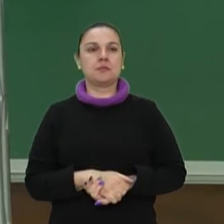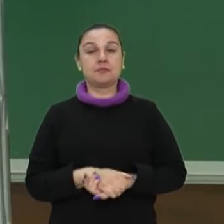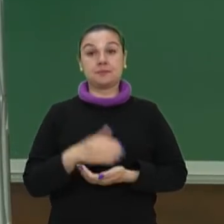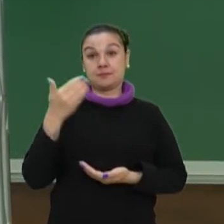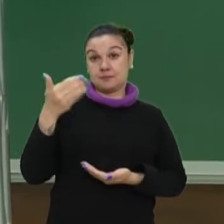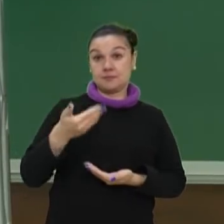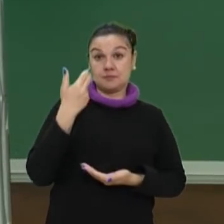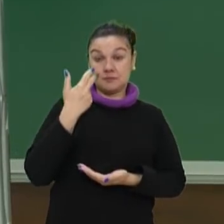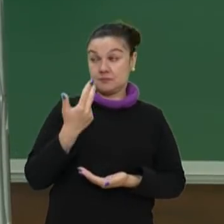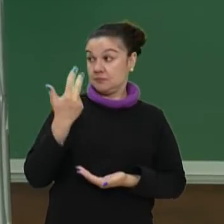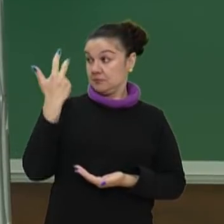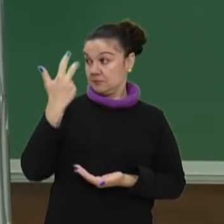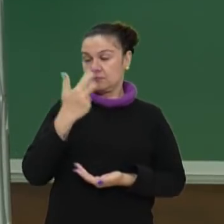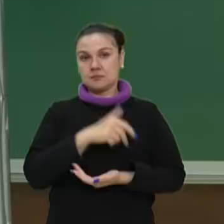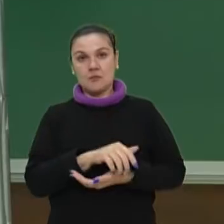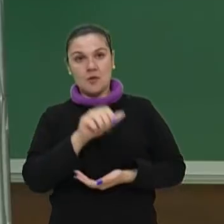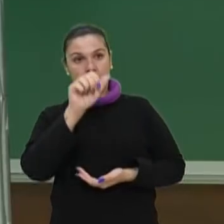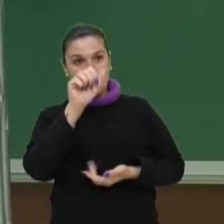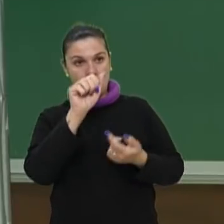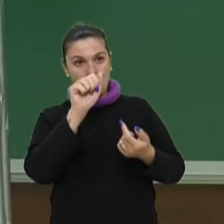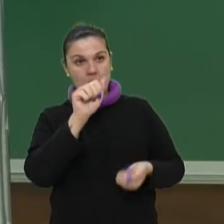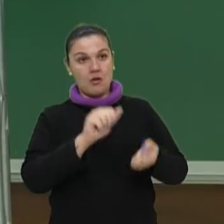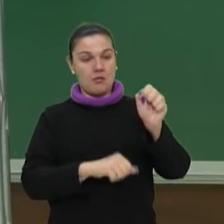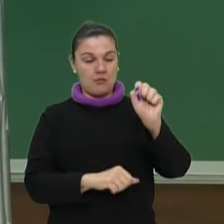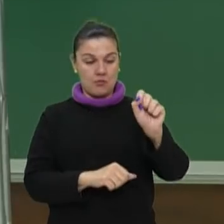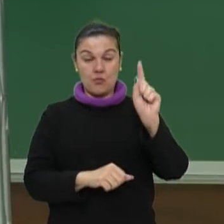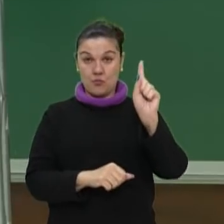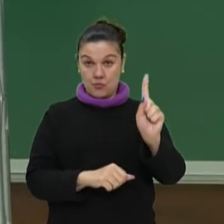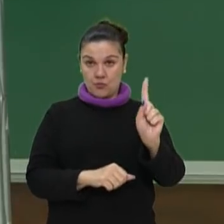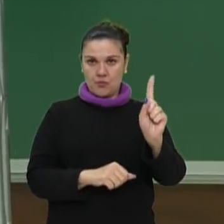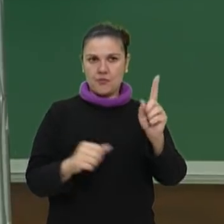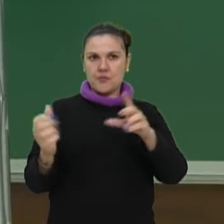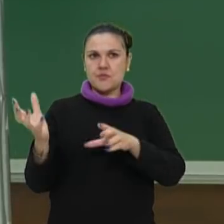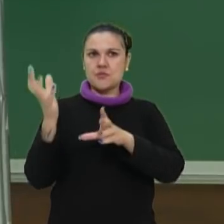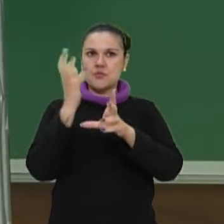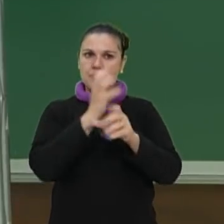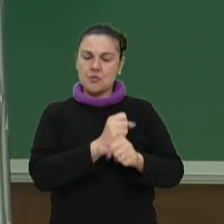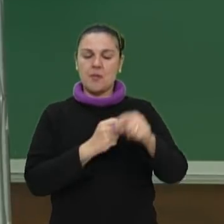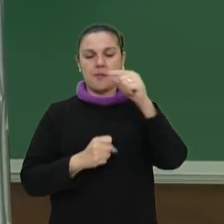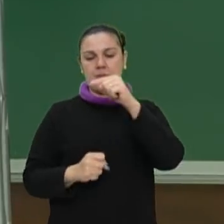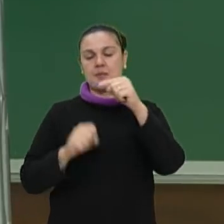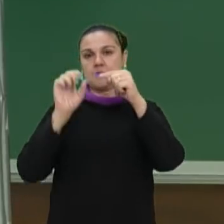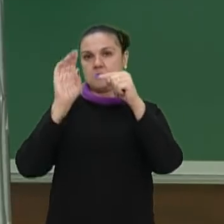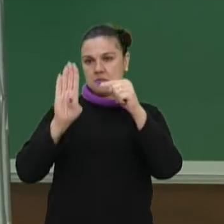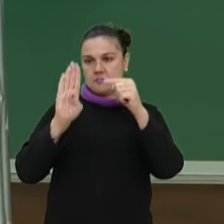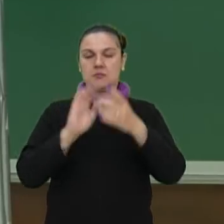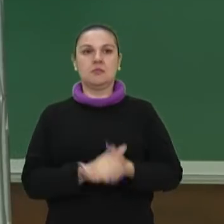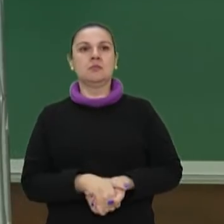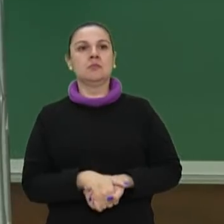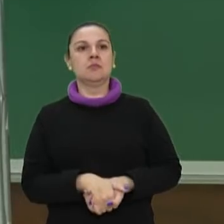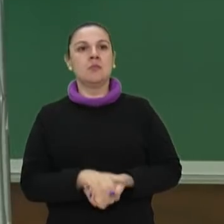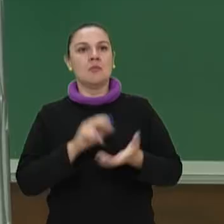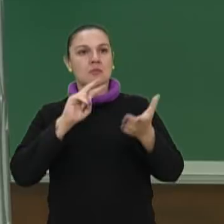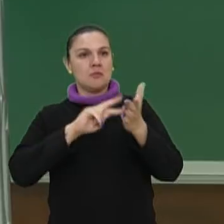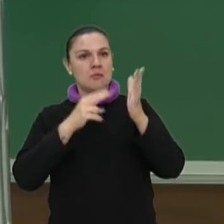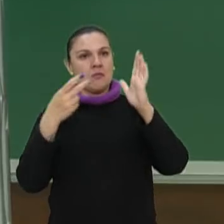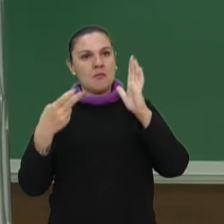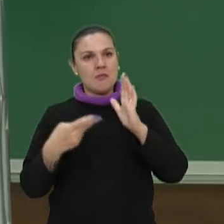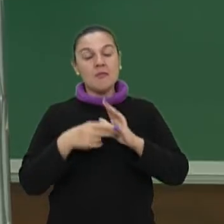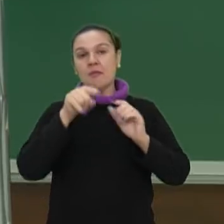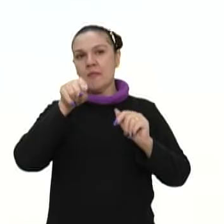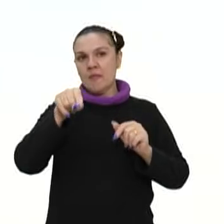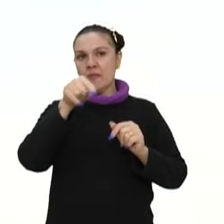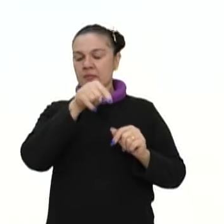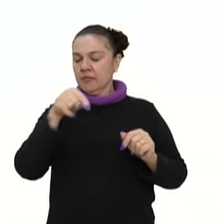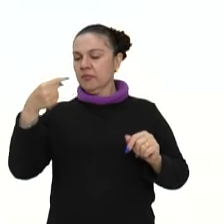Então veja, já que o a vale 1, se eu somar as raízes, eu sei que tem que dar menos b, ou seja, o b com o sinal